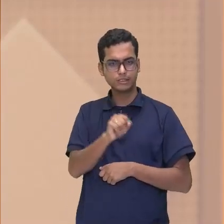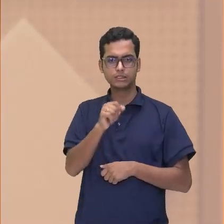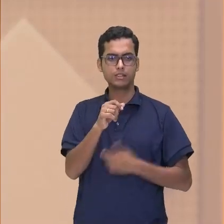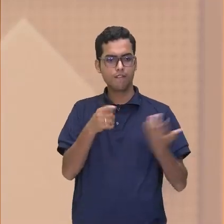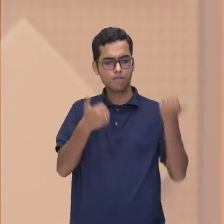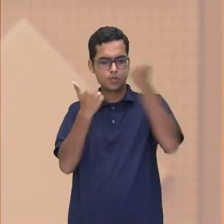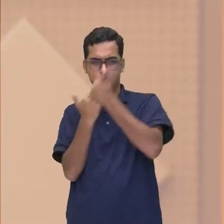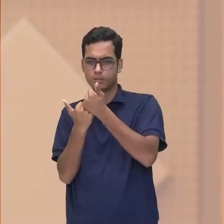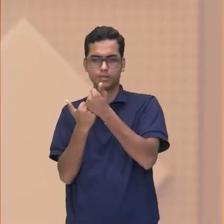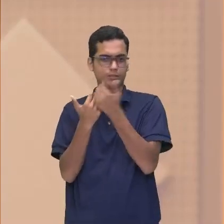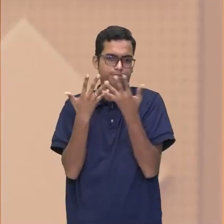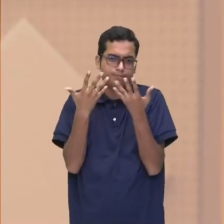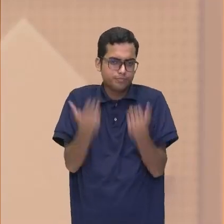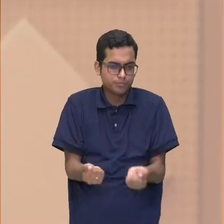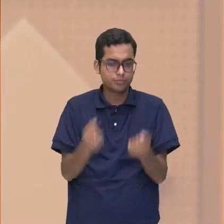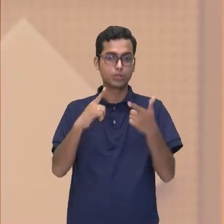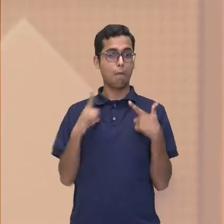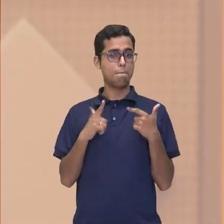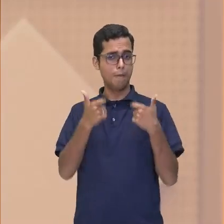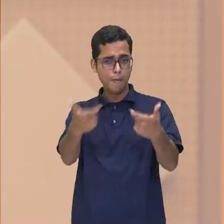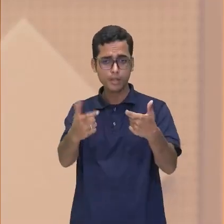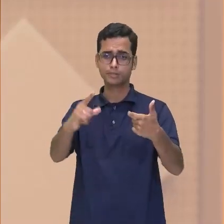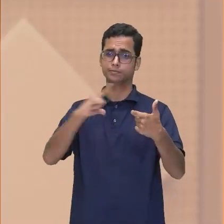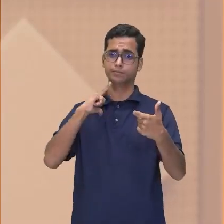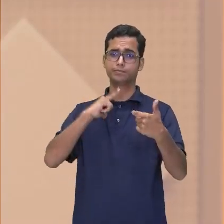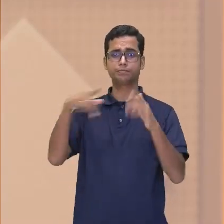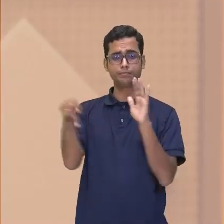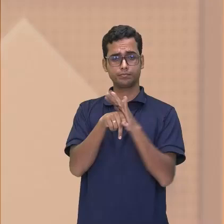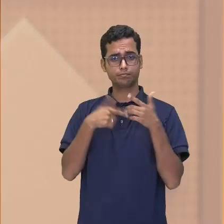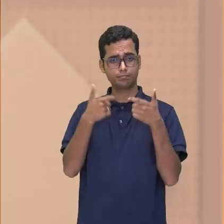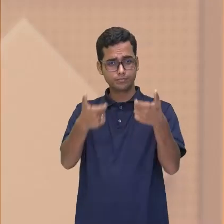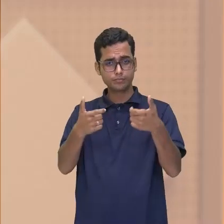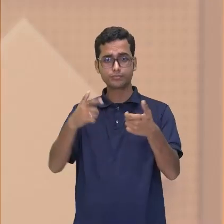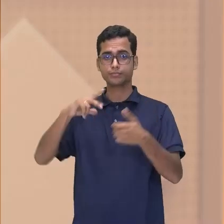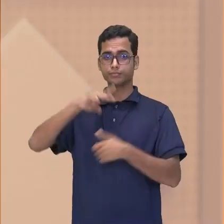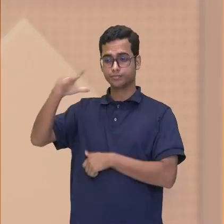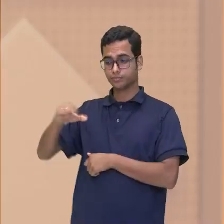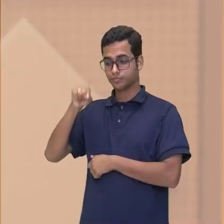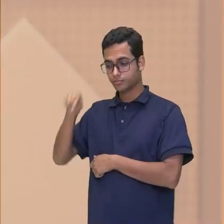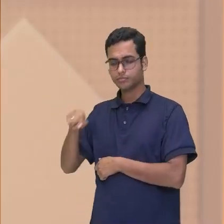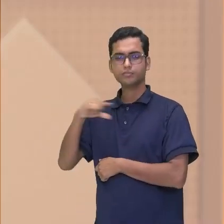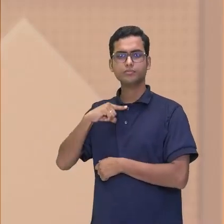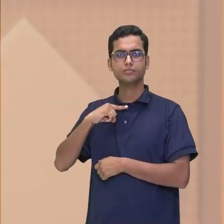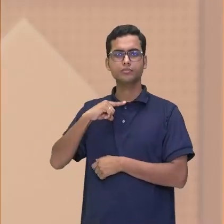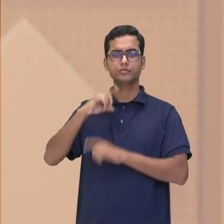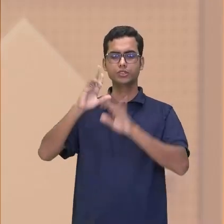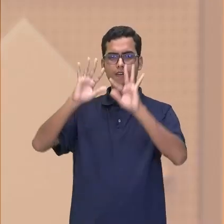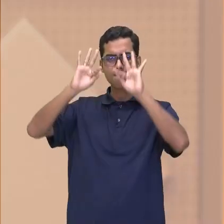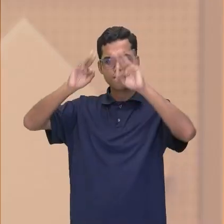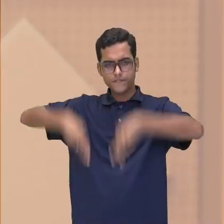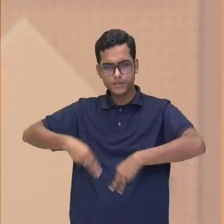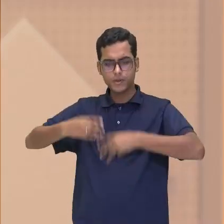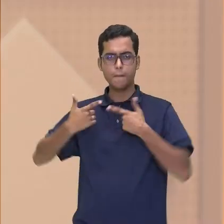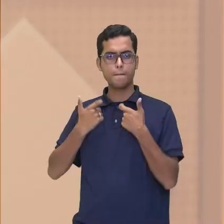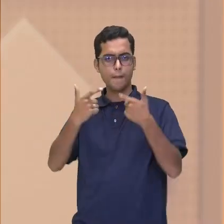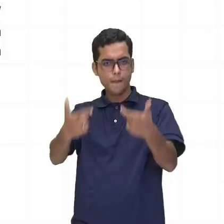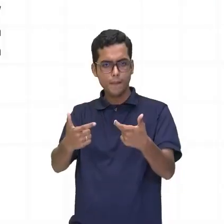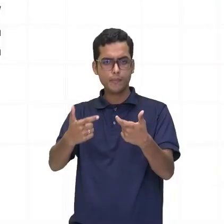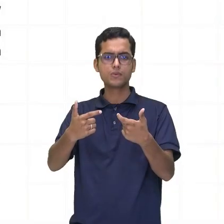Então, isso vai gerar um conflito, uma guerra civil em Portugal, que vai terminar com a Batalha